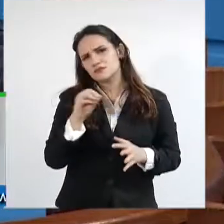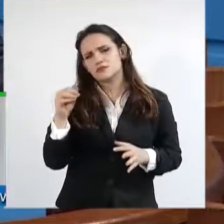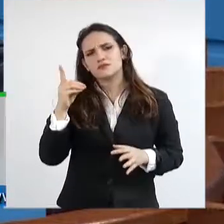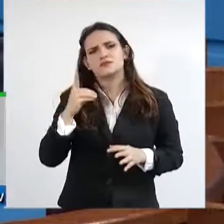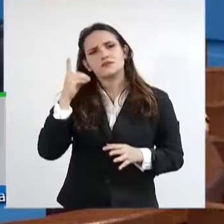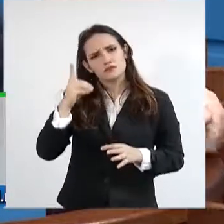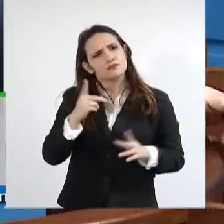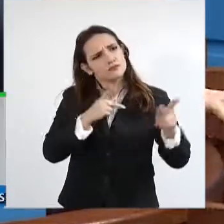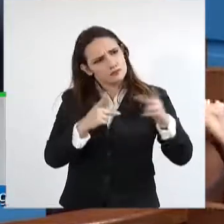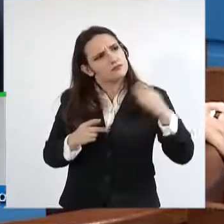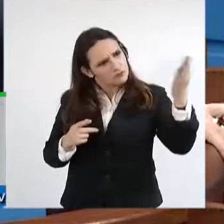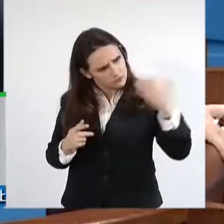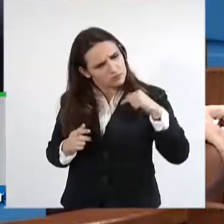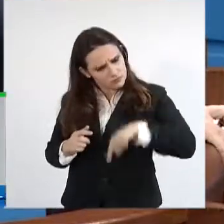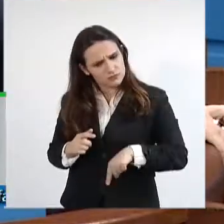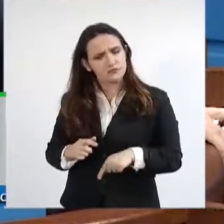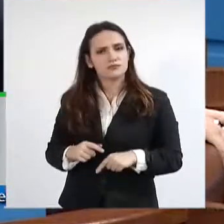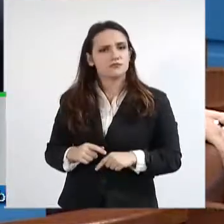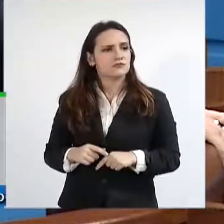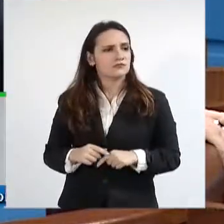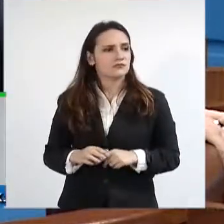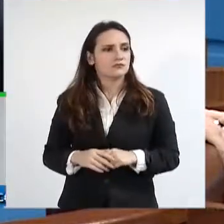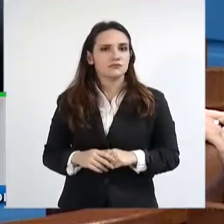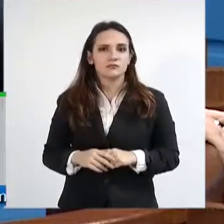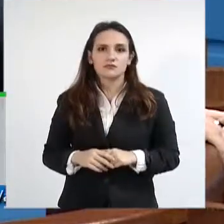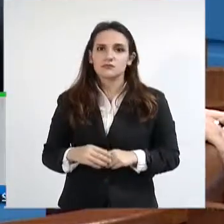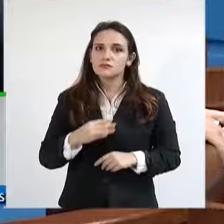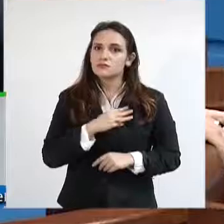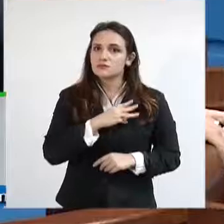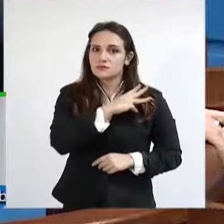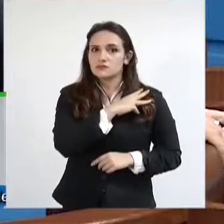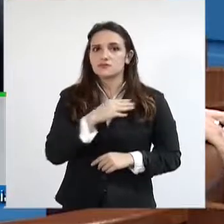o ministro da Educação foi lá falar asneira.